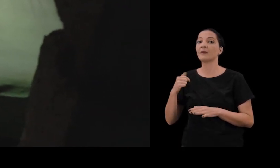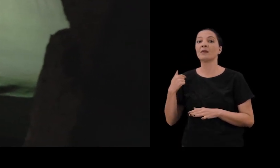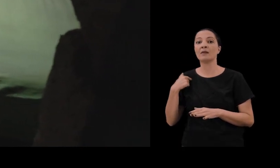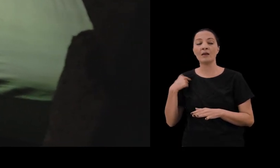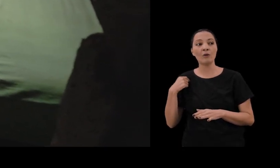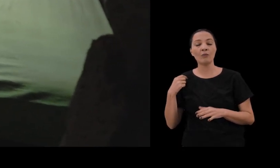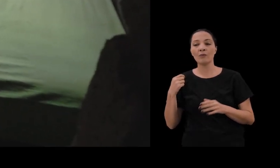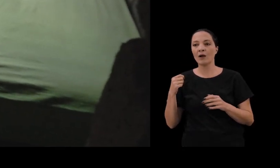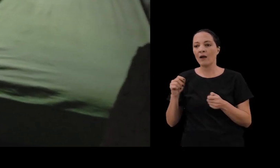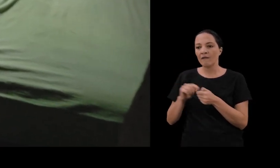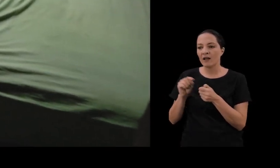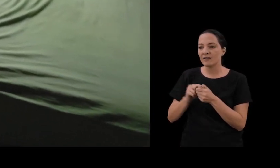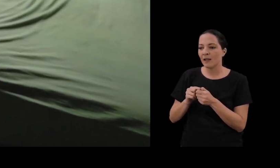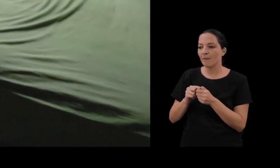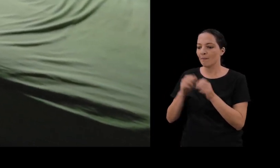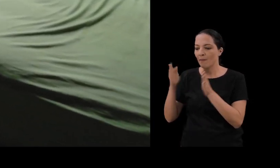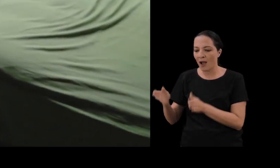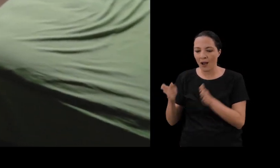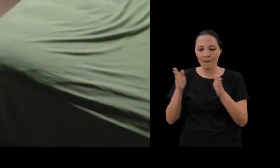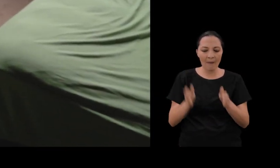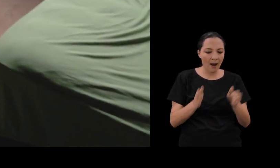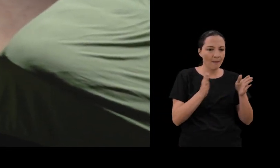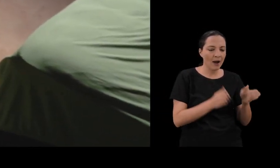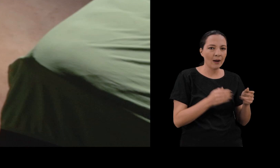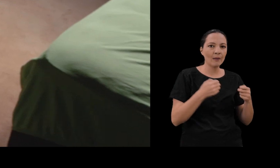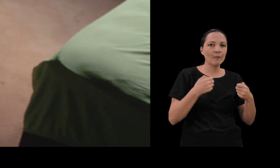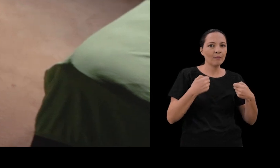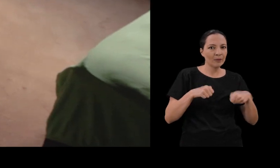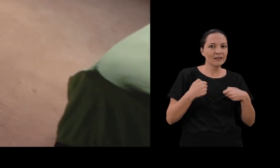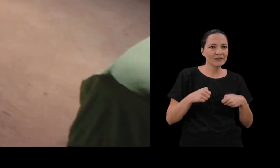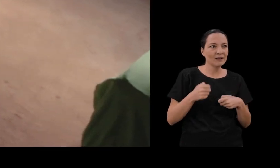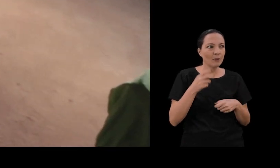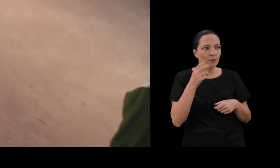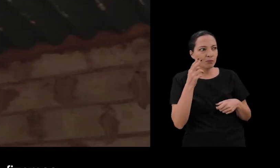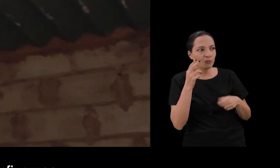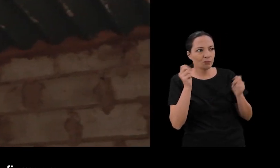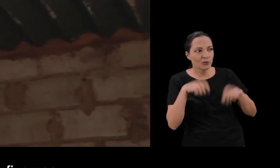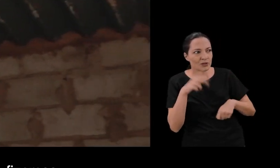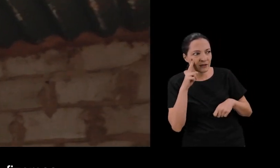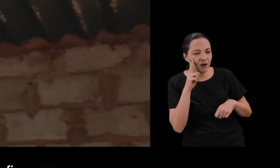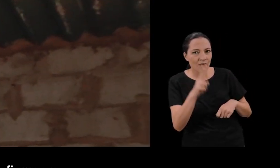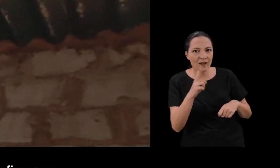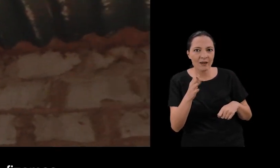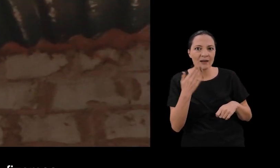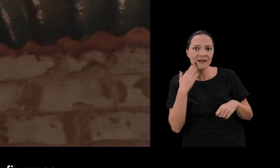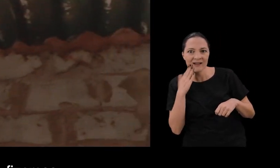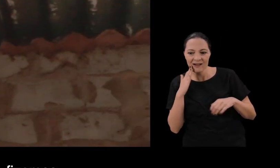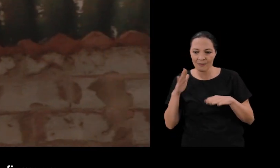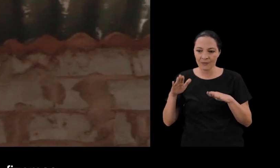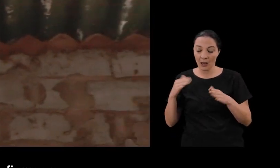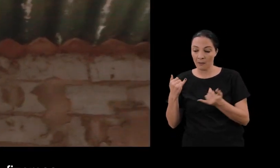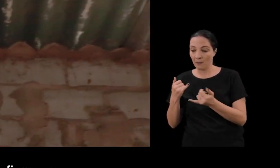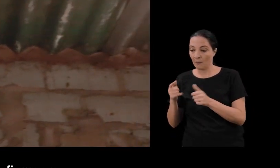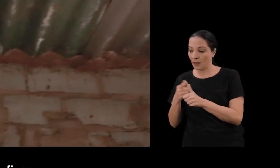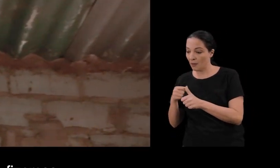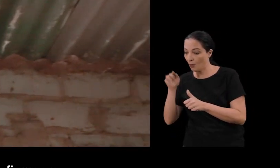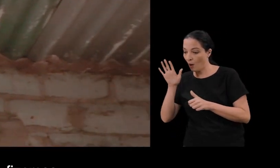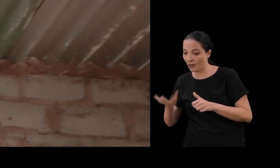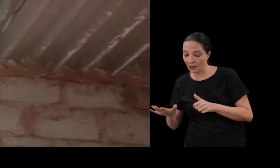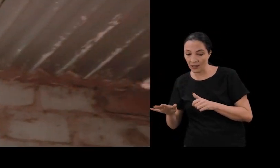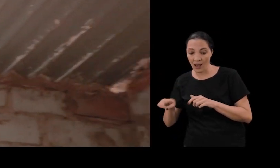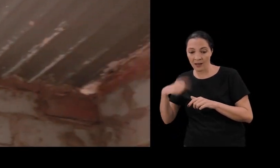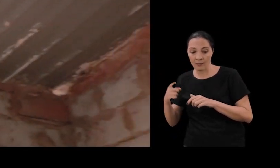pode ver que ele é feito por etapa, tanto que ele é todo desalinhado, é todo. Primeiro nós fizemos esse, uhum. Aí depois nós viemos fazer mais essa extensão,